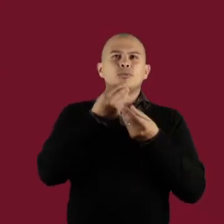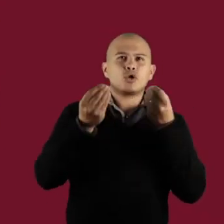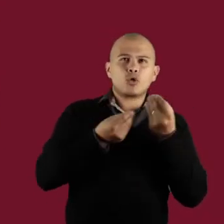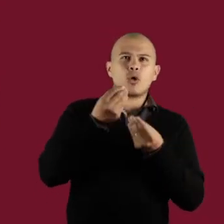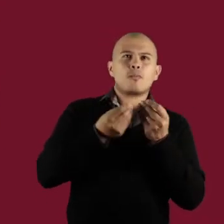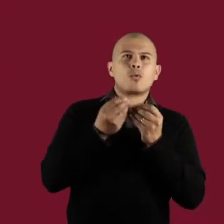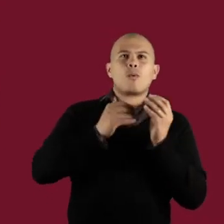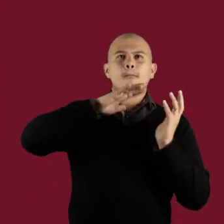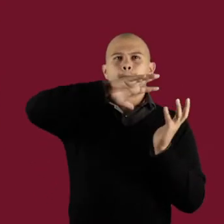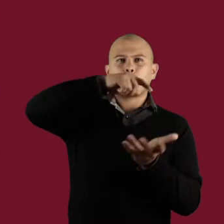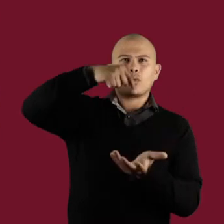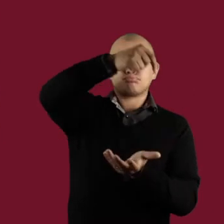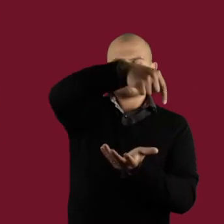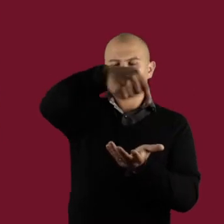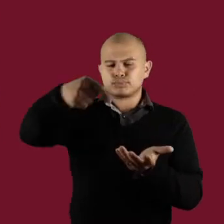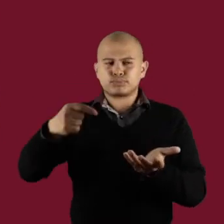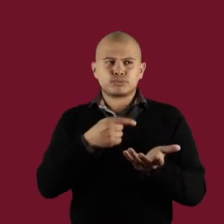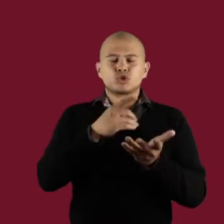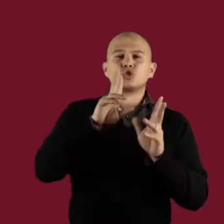mundo.